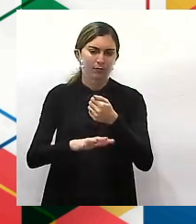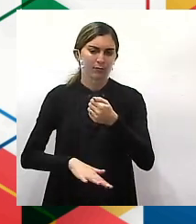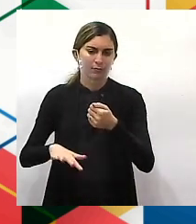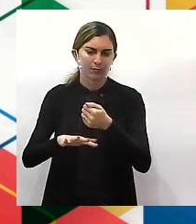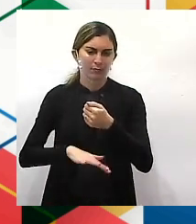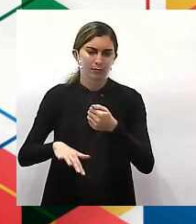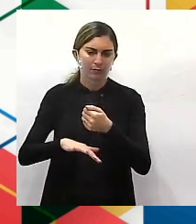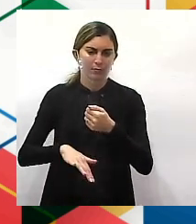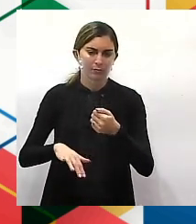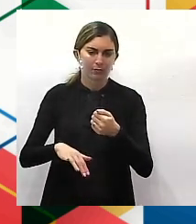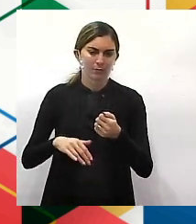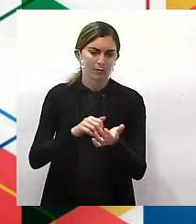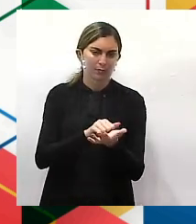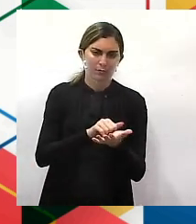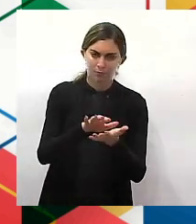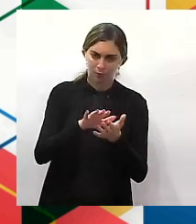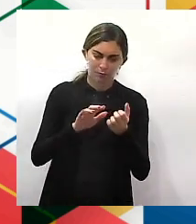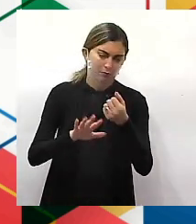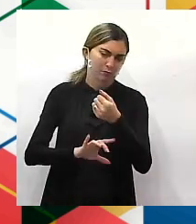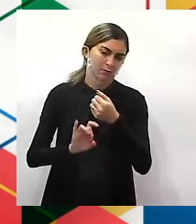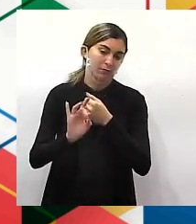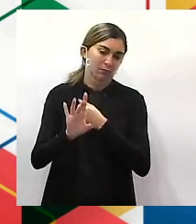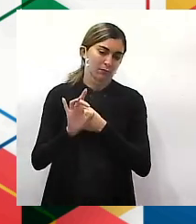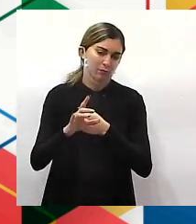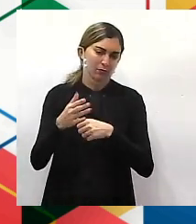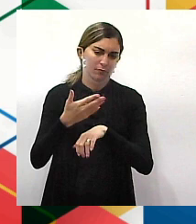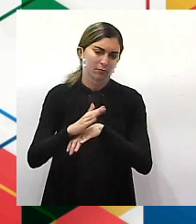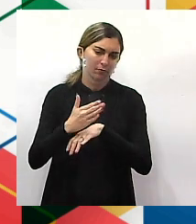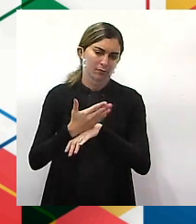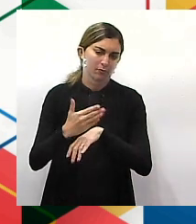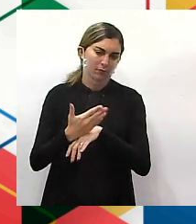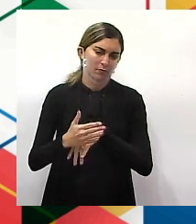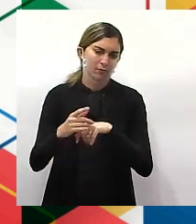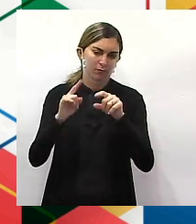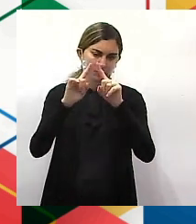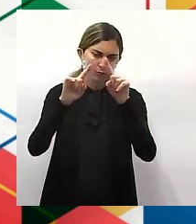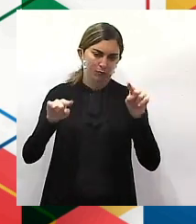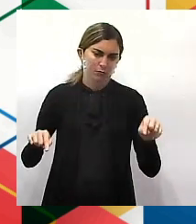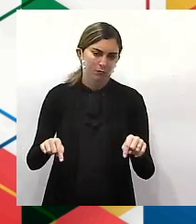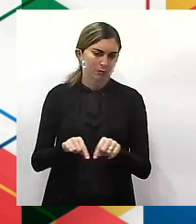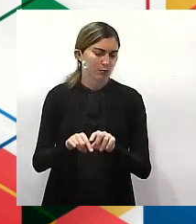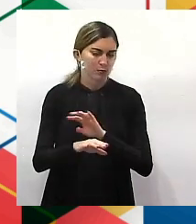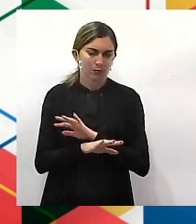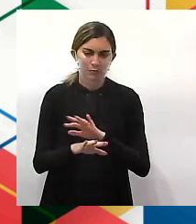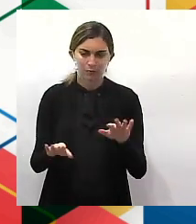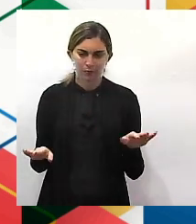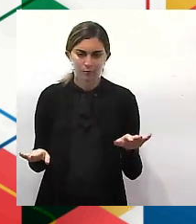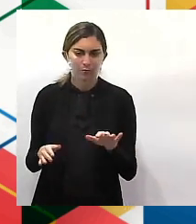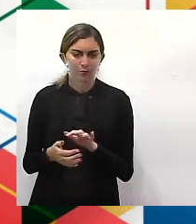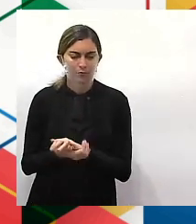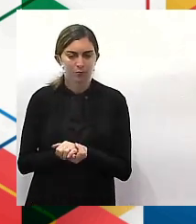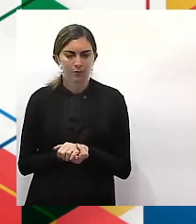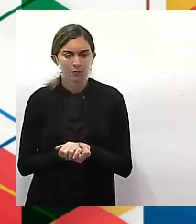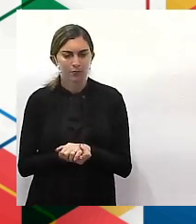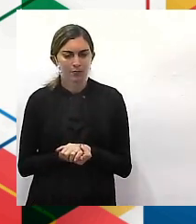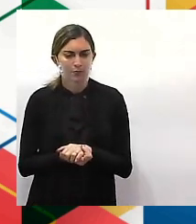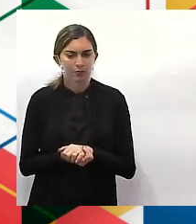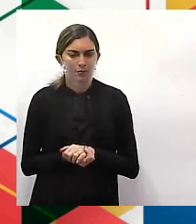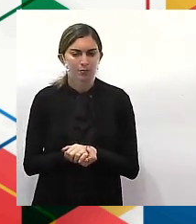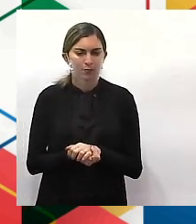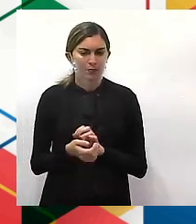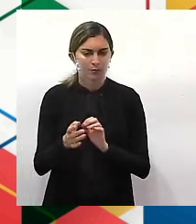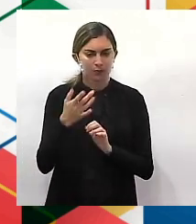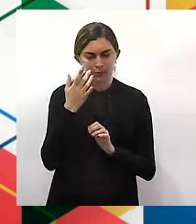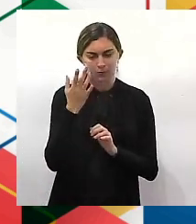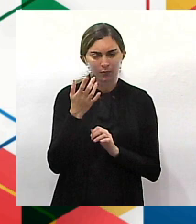pintar de roxo. O que eu vou querer é apenas a parte branca ali, o triângulo de lados vermelhos. Tá? Então ficou